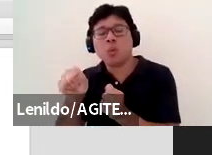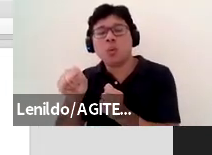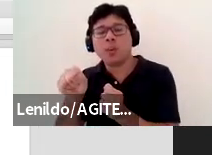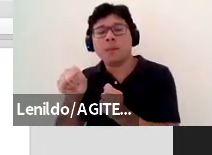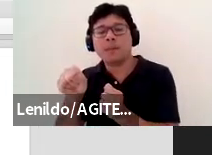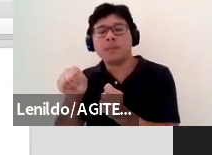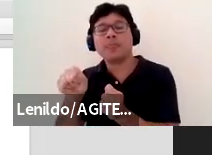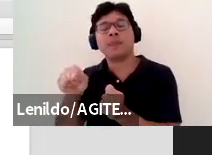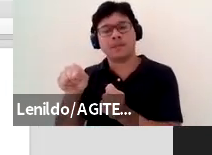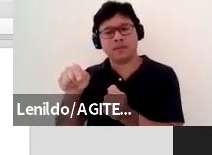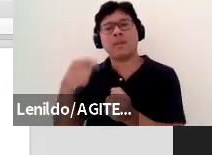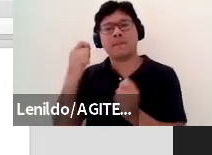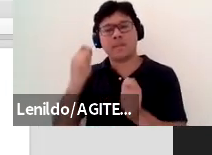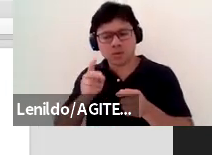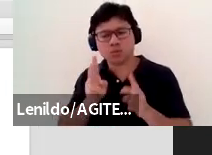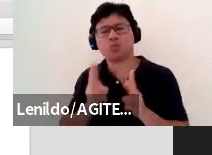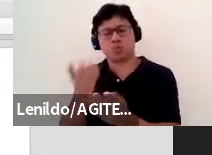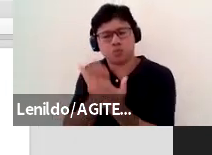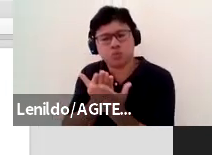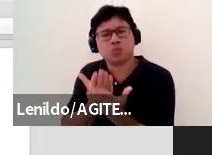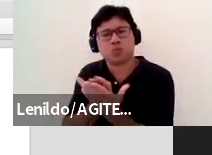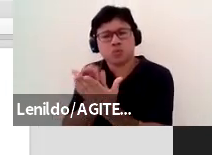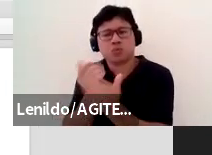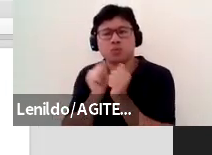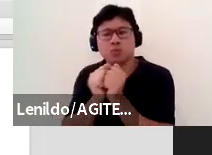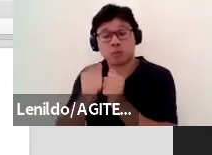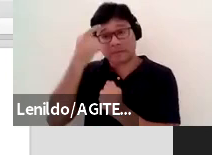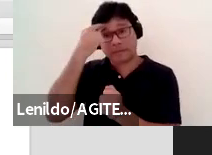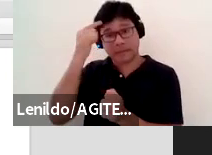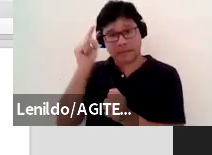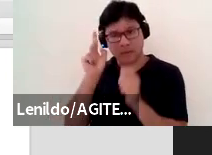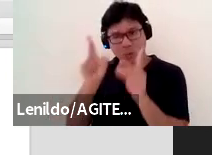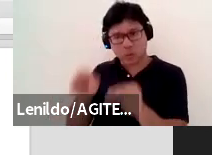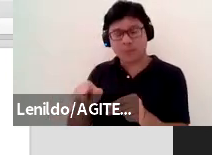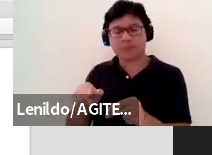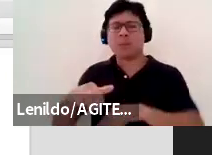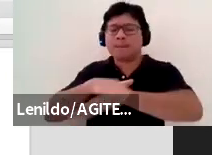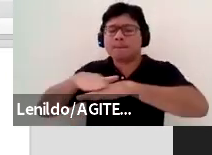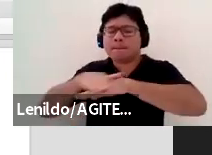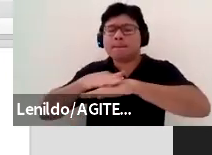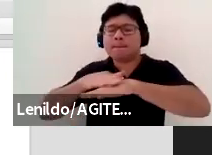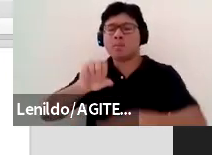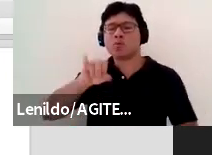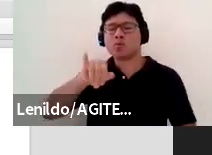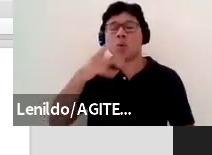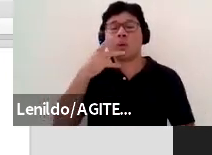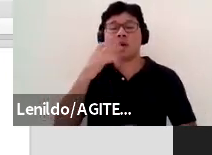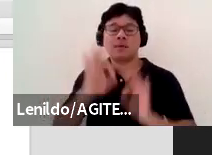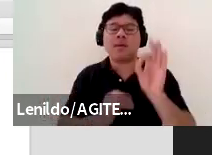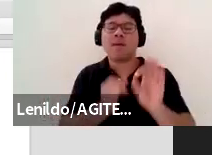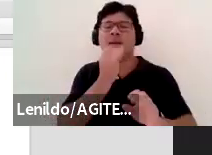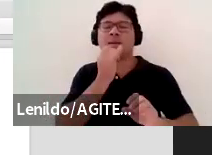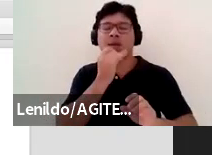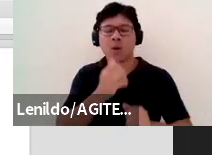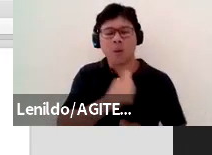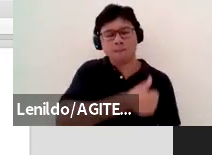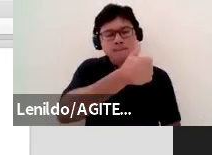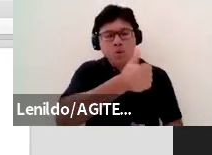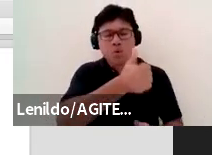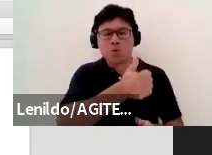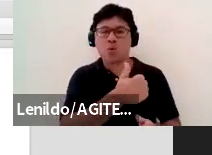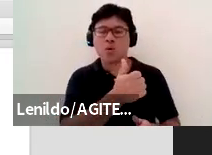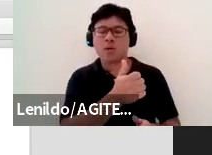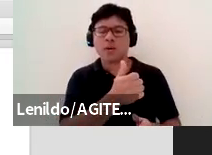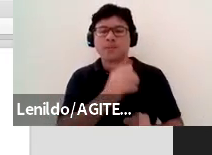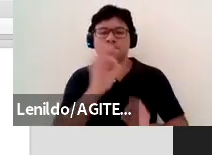tinha essa ideia de continuar estudando juntas, então a gente conversou com a Sônia e bolamos o piloto de uma oficina de tradução literária,